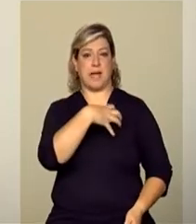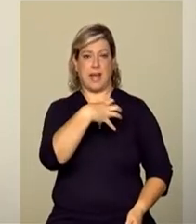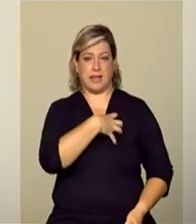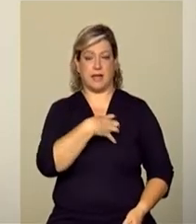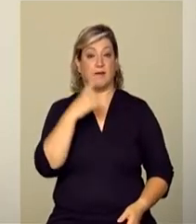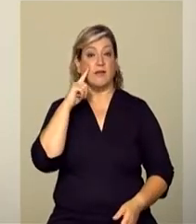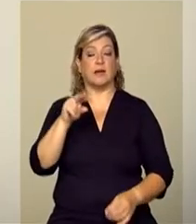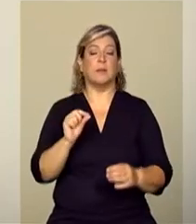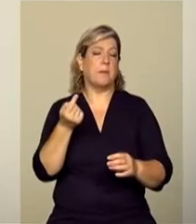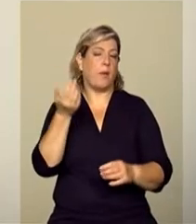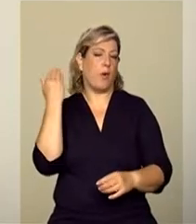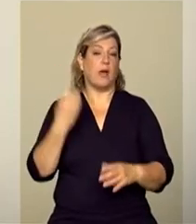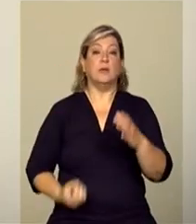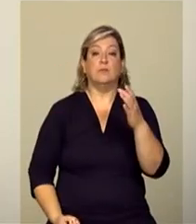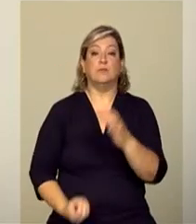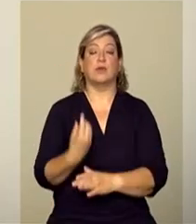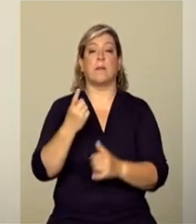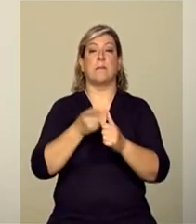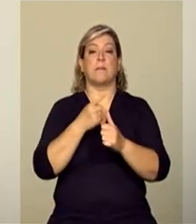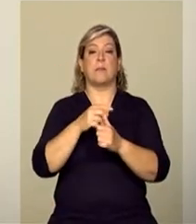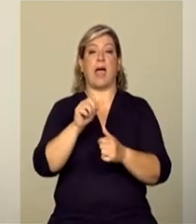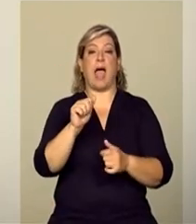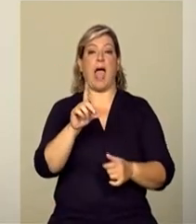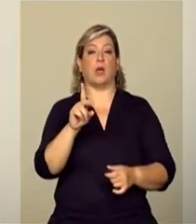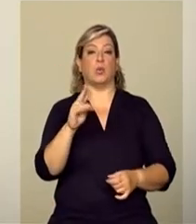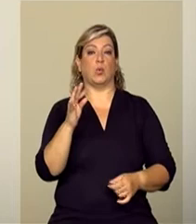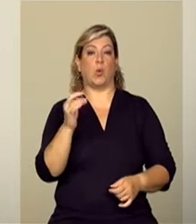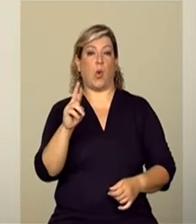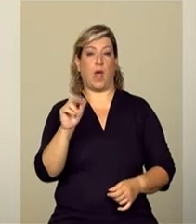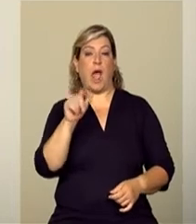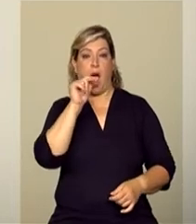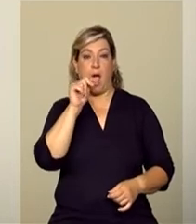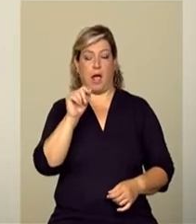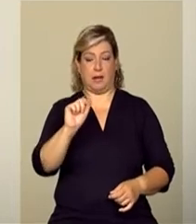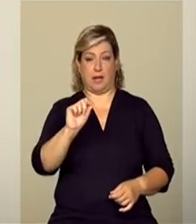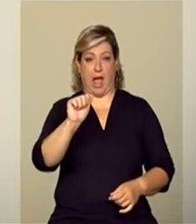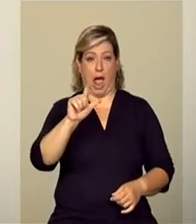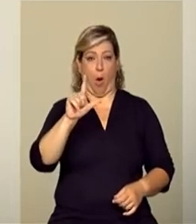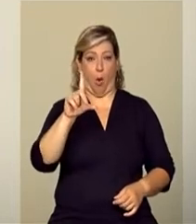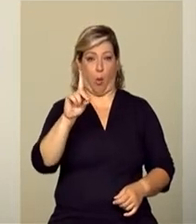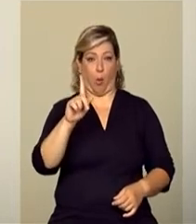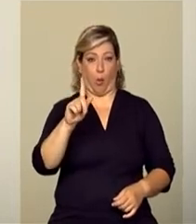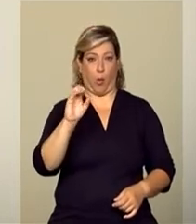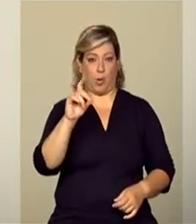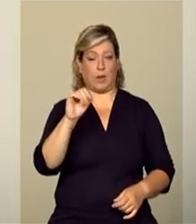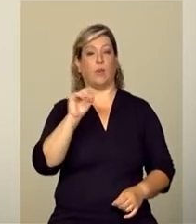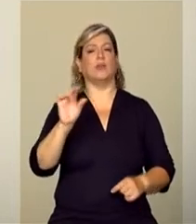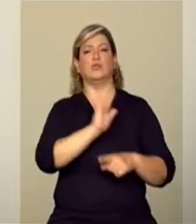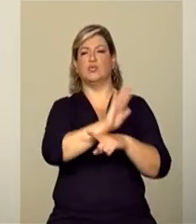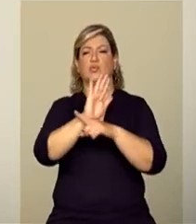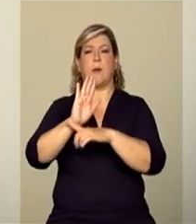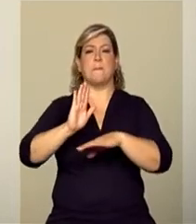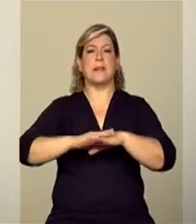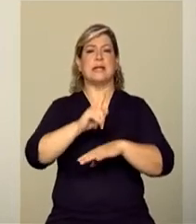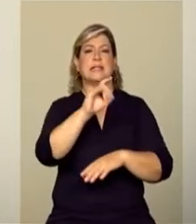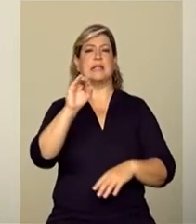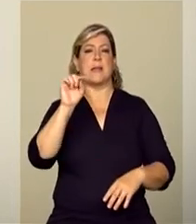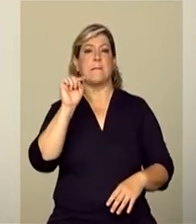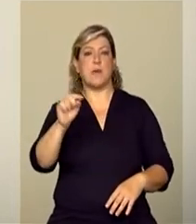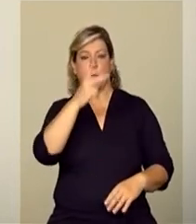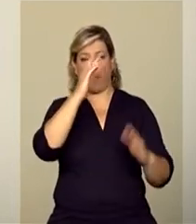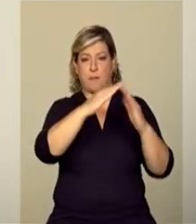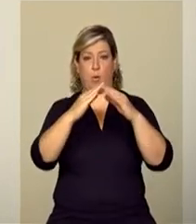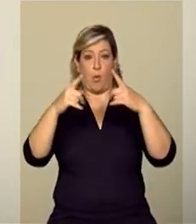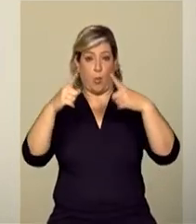inaugurar a primeira parte da doutora do algodão que já está beneficiando mais de 100 mil moradores na região de Guanambi